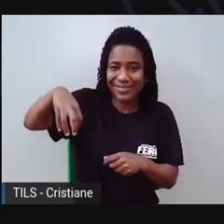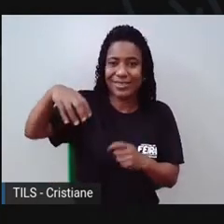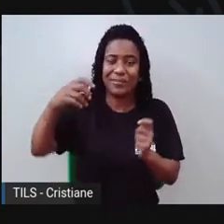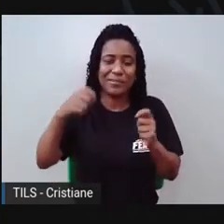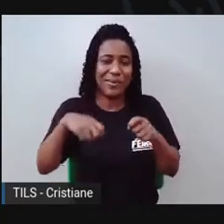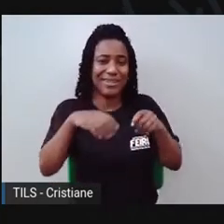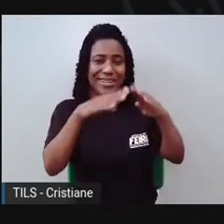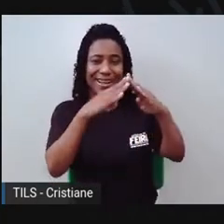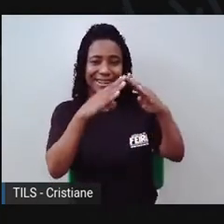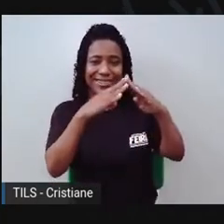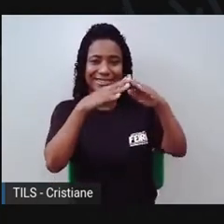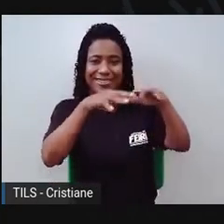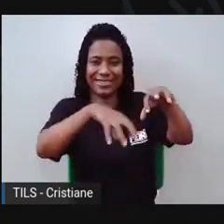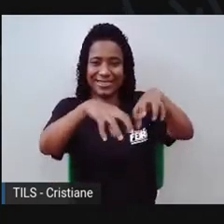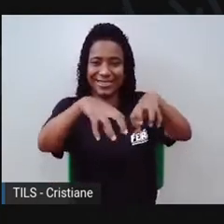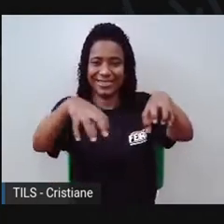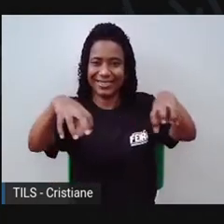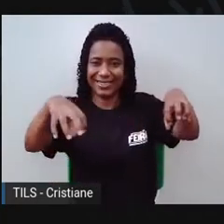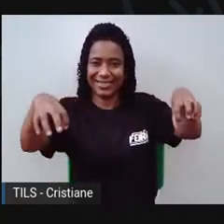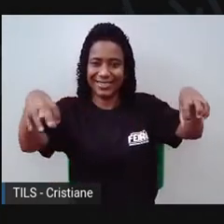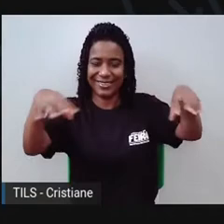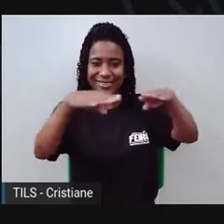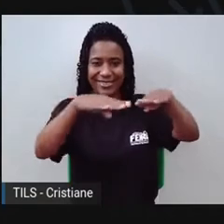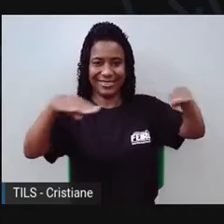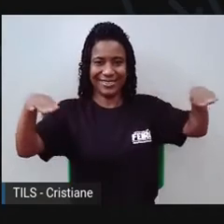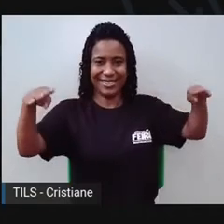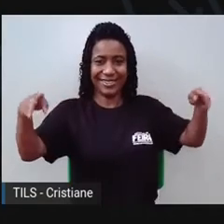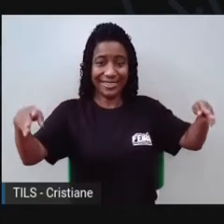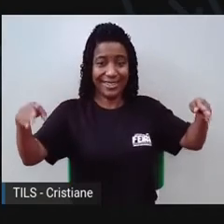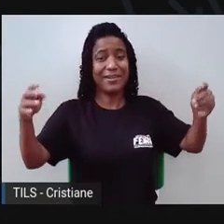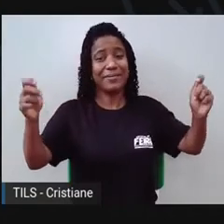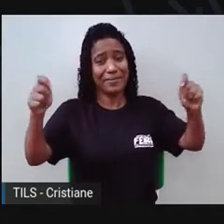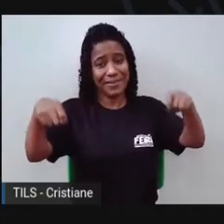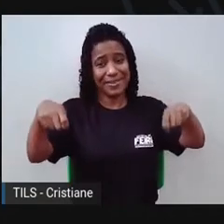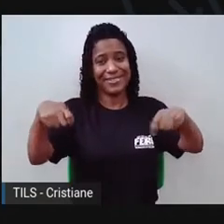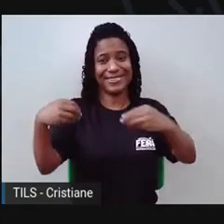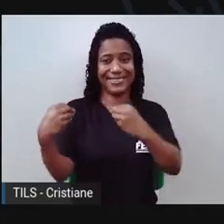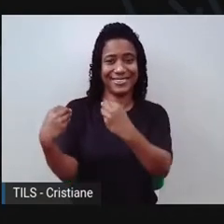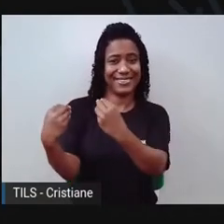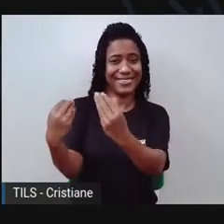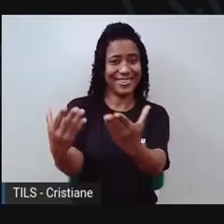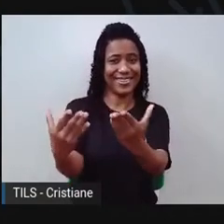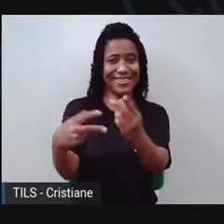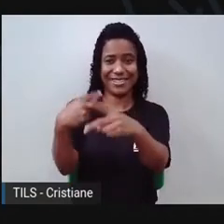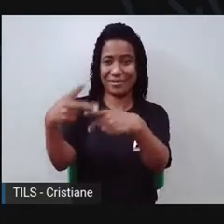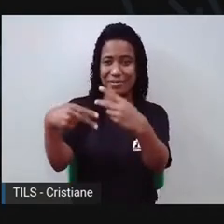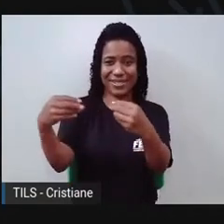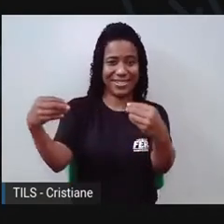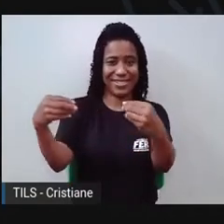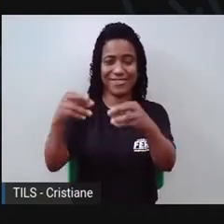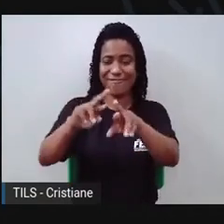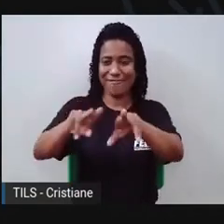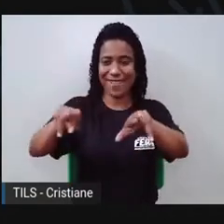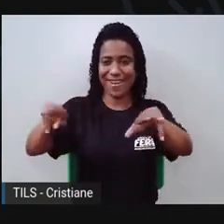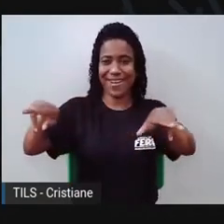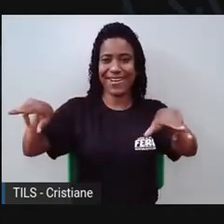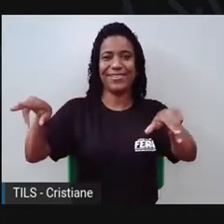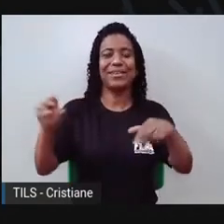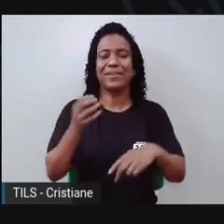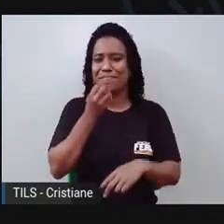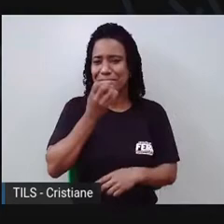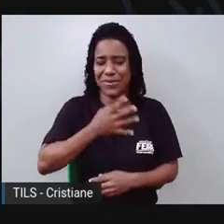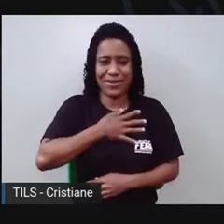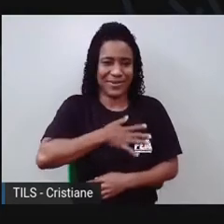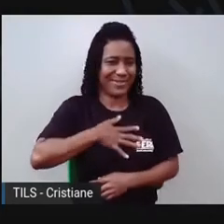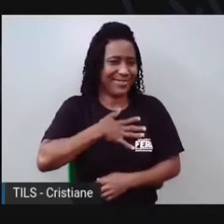Dá para fazer bastante coisas para dar de presente. E é muito gratificante, a